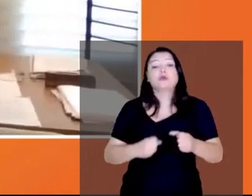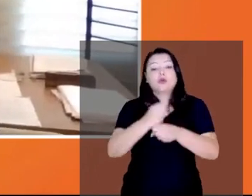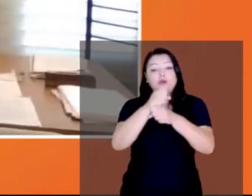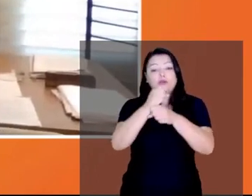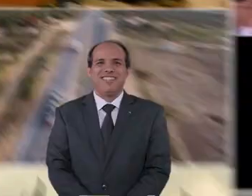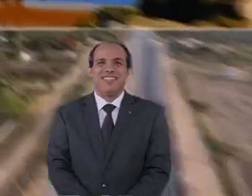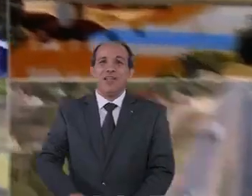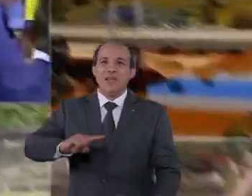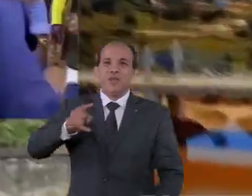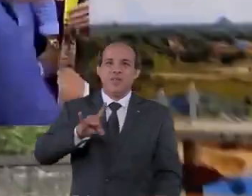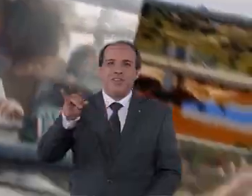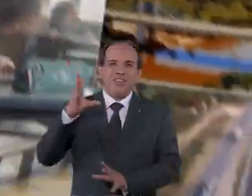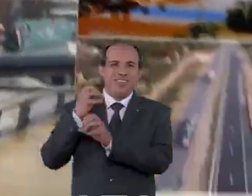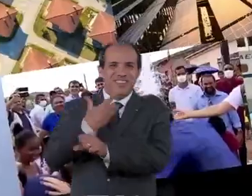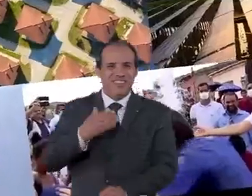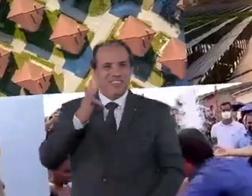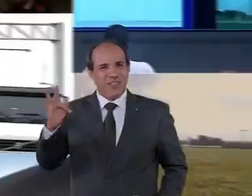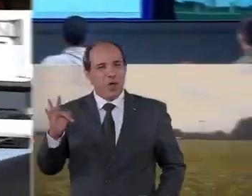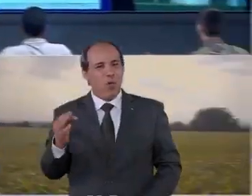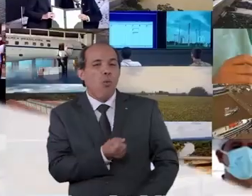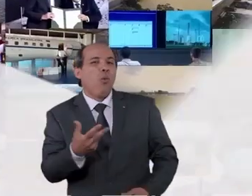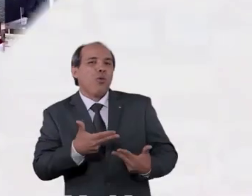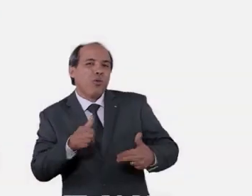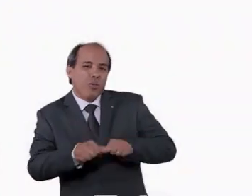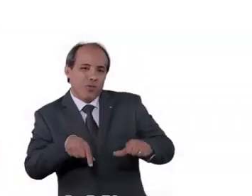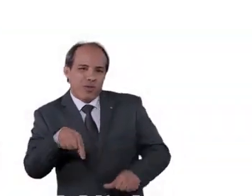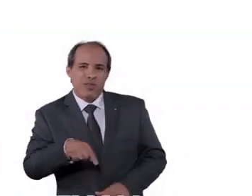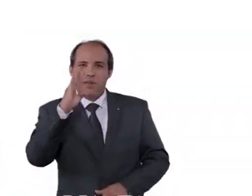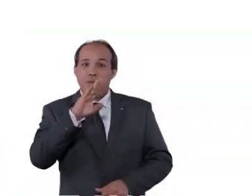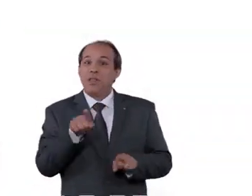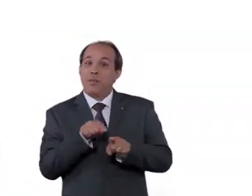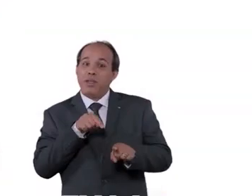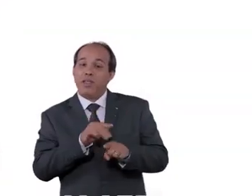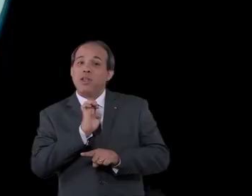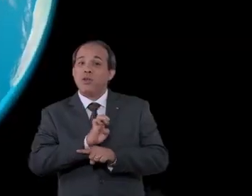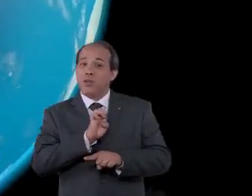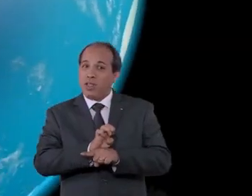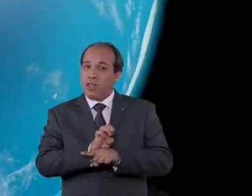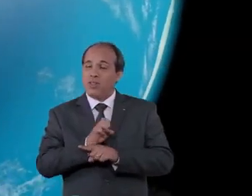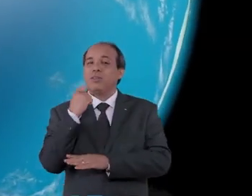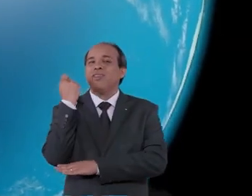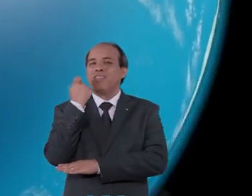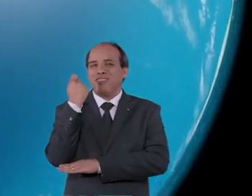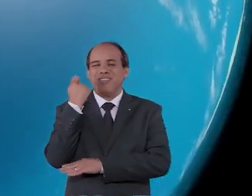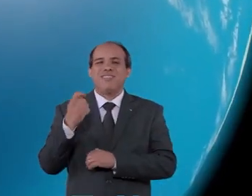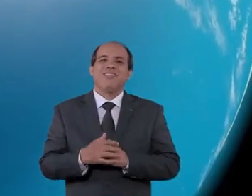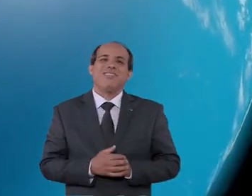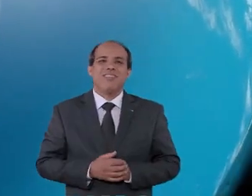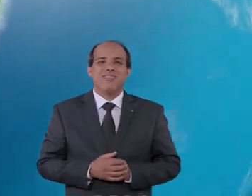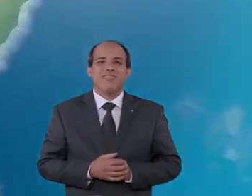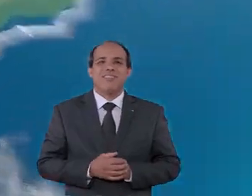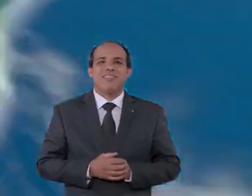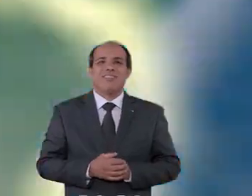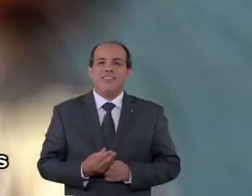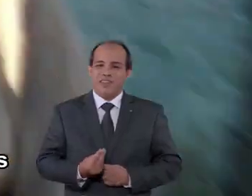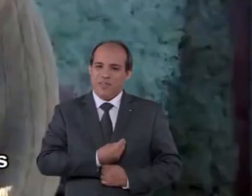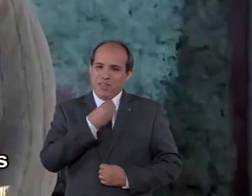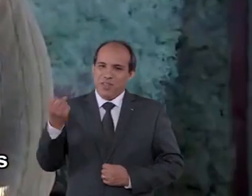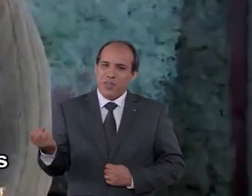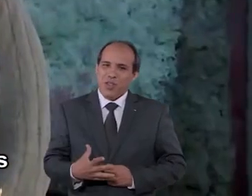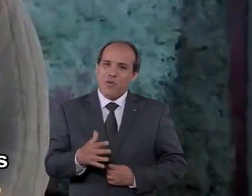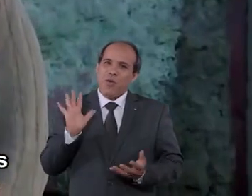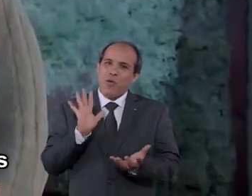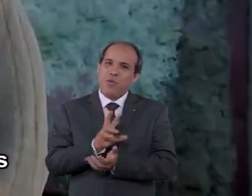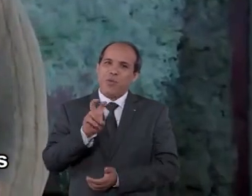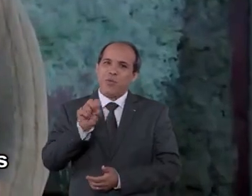saberiam dizer. Mil dias de governo federal e olha quanta coisa mudou no Brasil e aqui no Rio Grande do Sul.